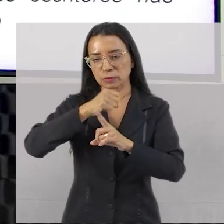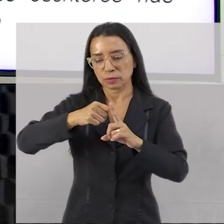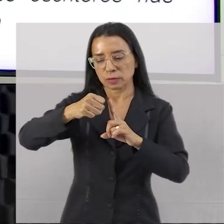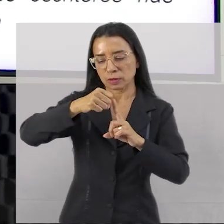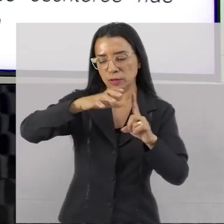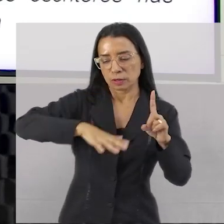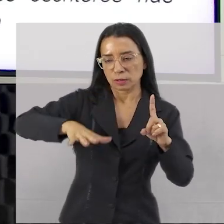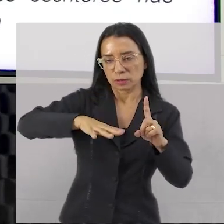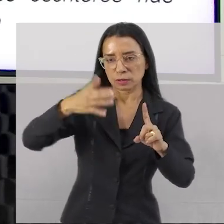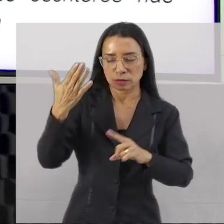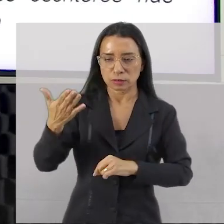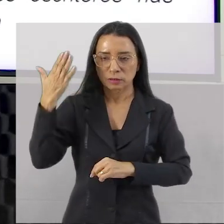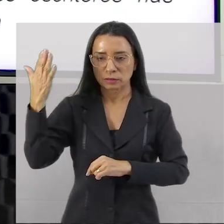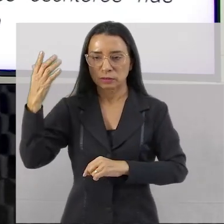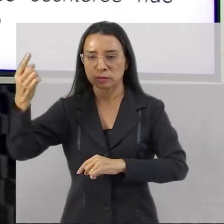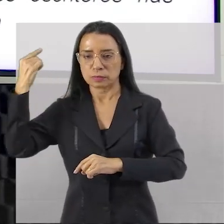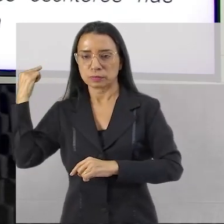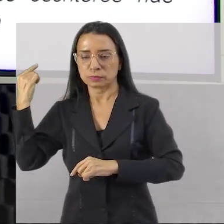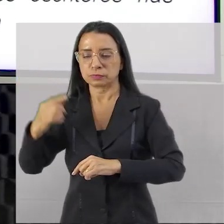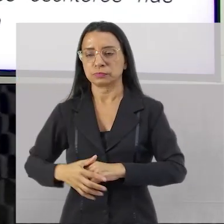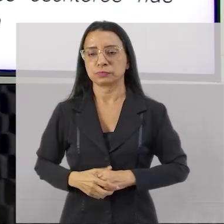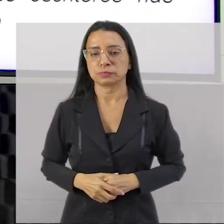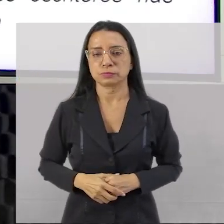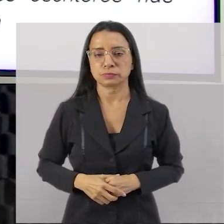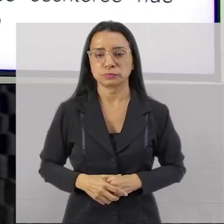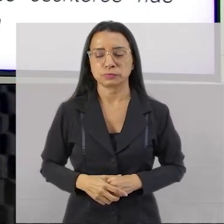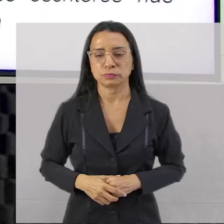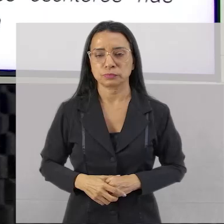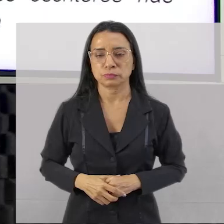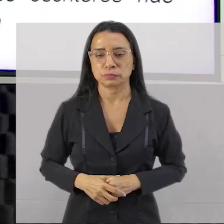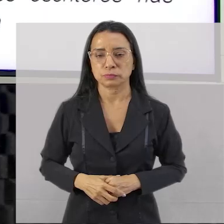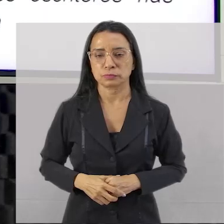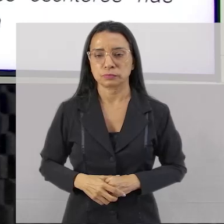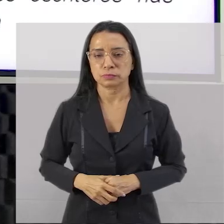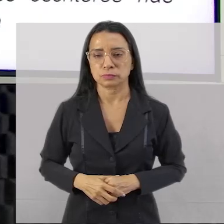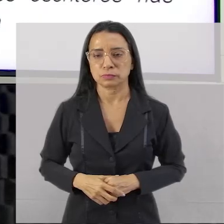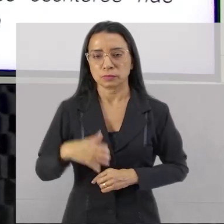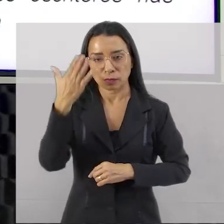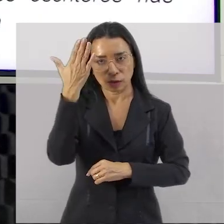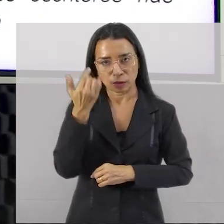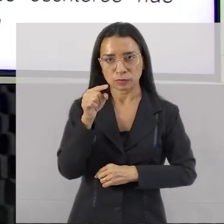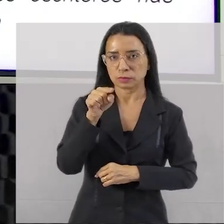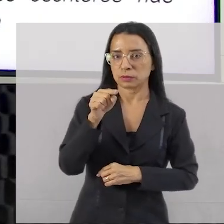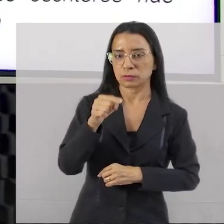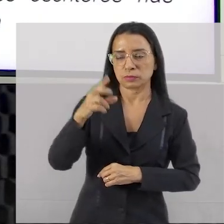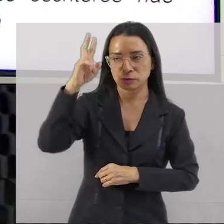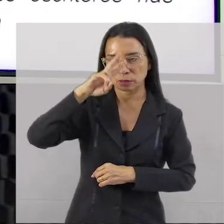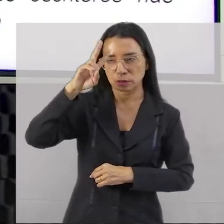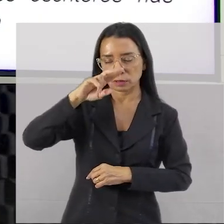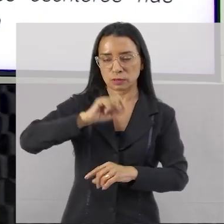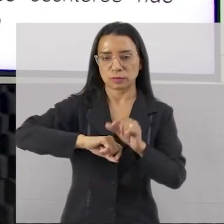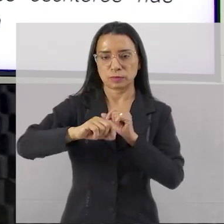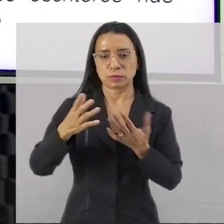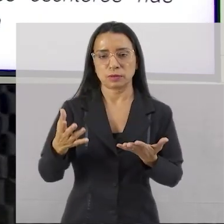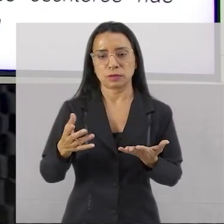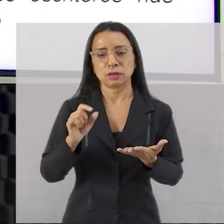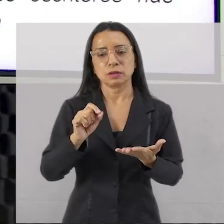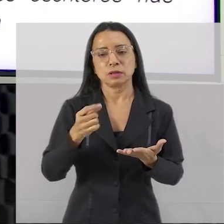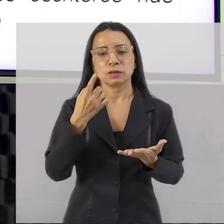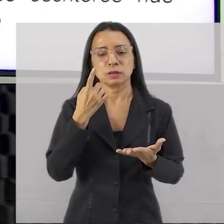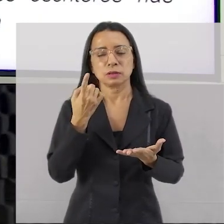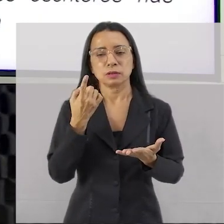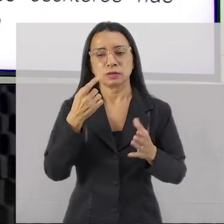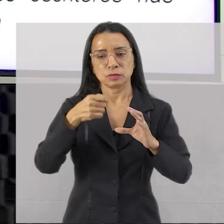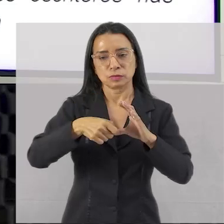leitor refletir e reconhecer essas questões. Eu não sei se você se lembra, eu me lembro muito bem, que no